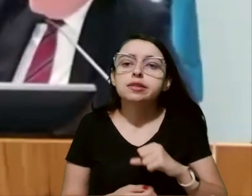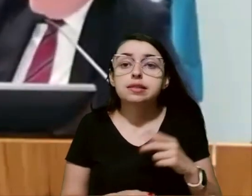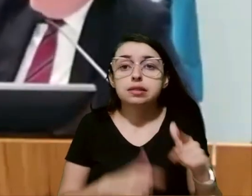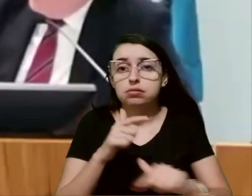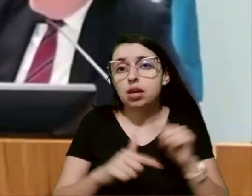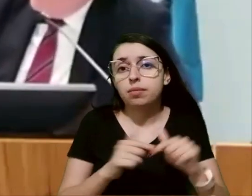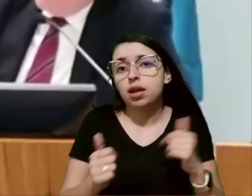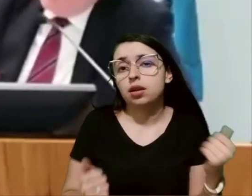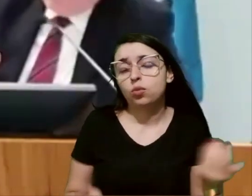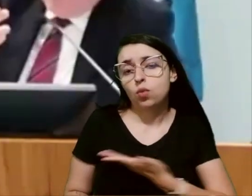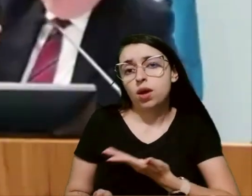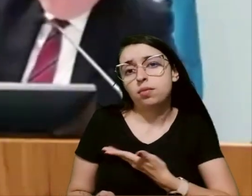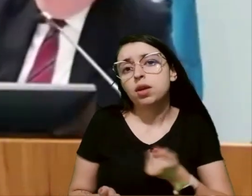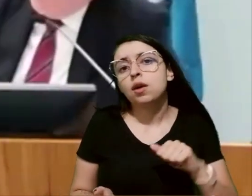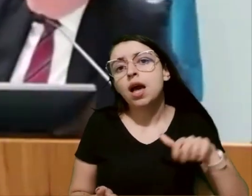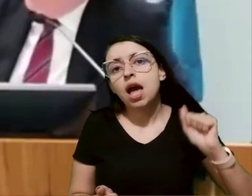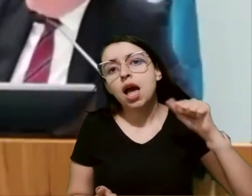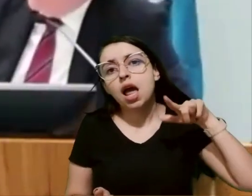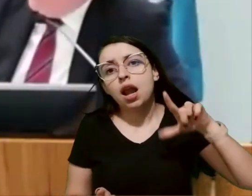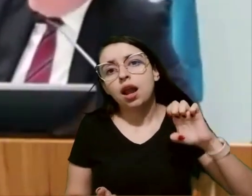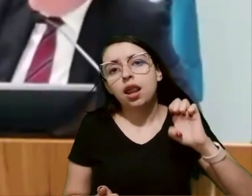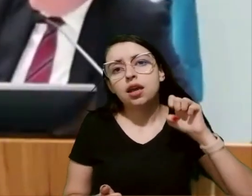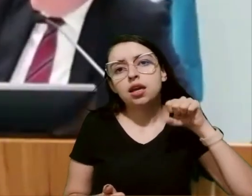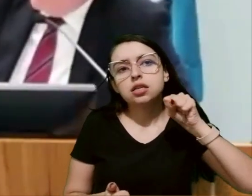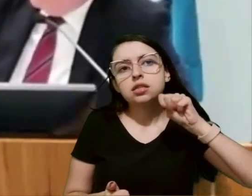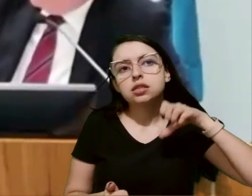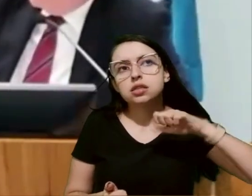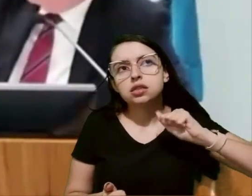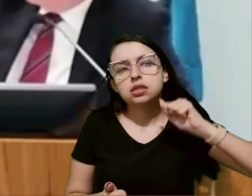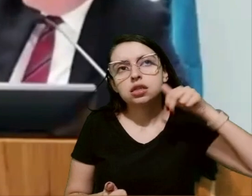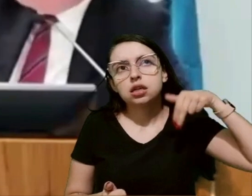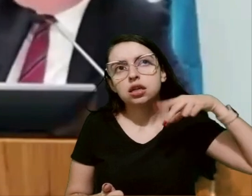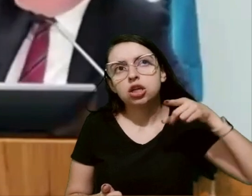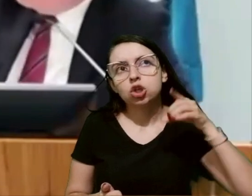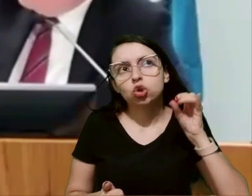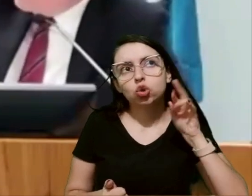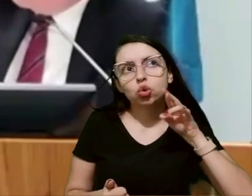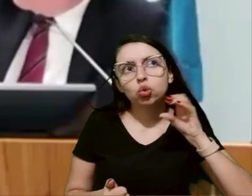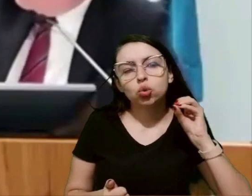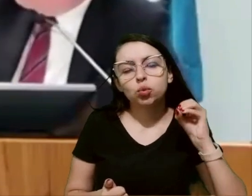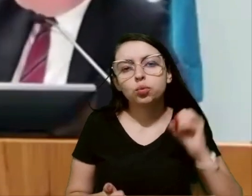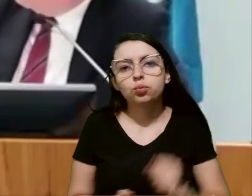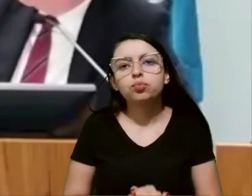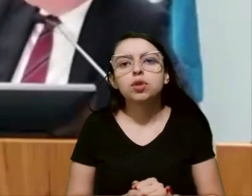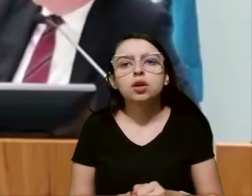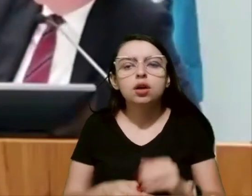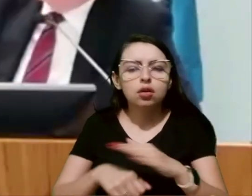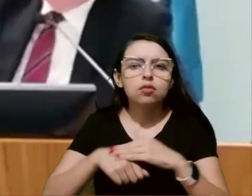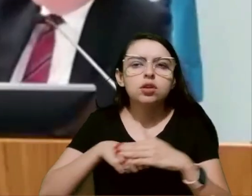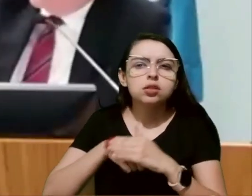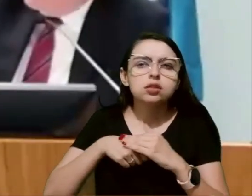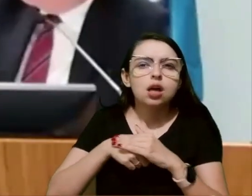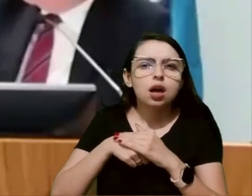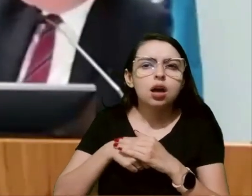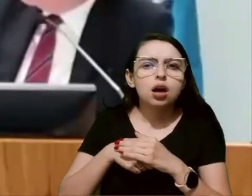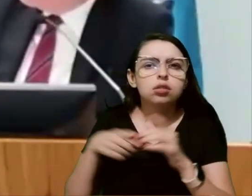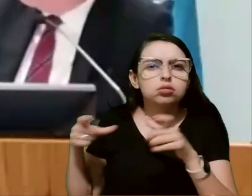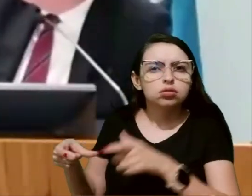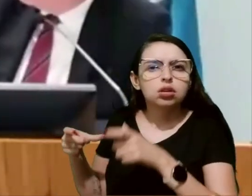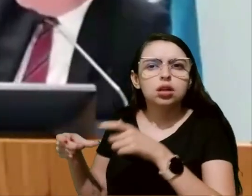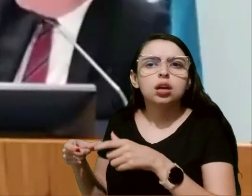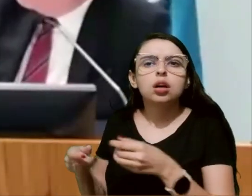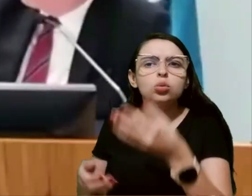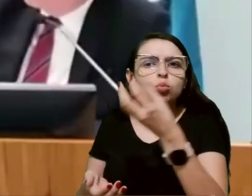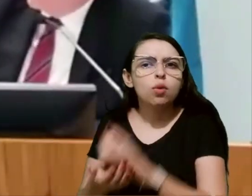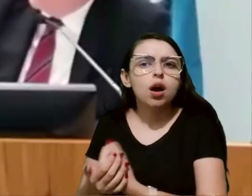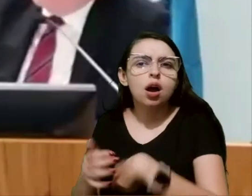nesse trabalho que eu havia feito com o colega Alessandro de Aféria, nós fomos em vários consulados conversar qual era a assistência jurídica que